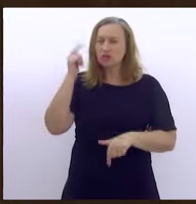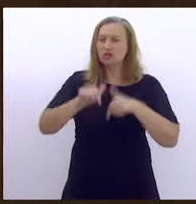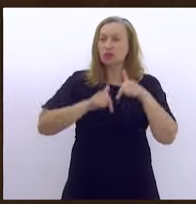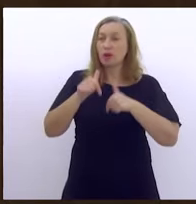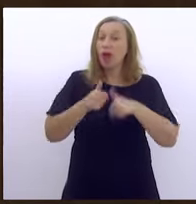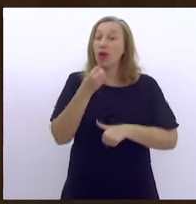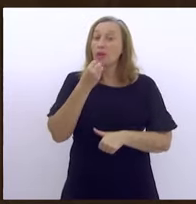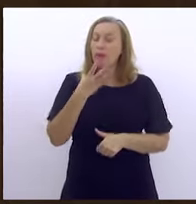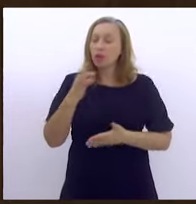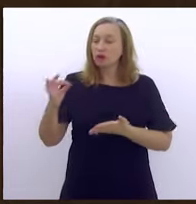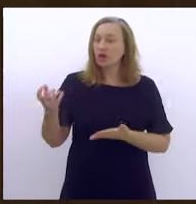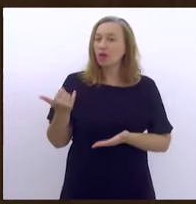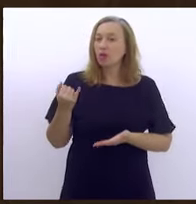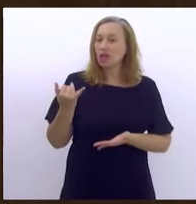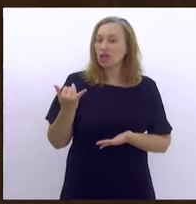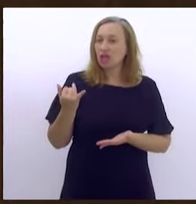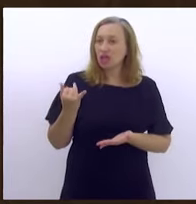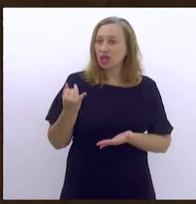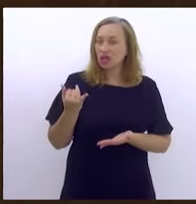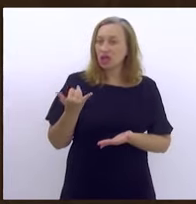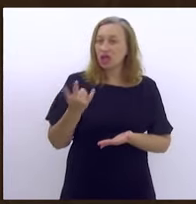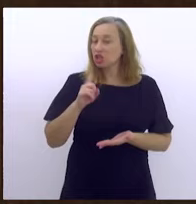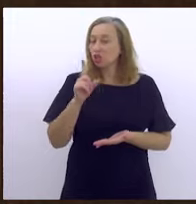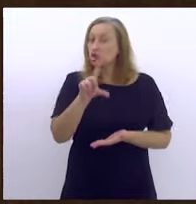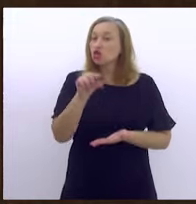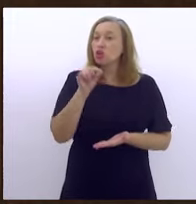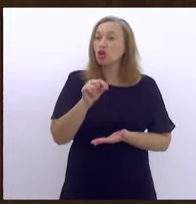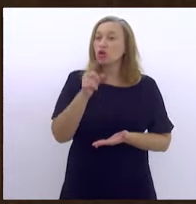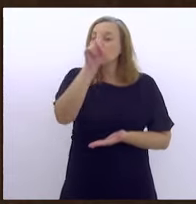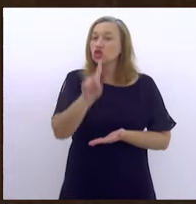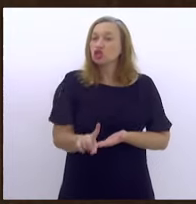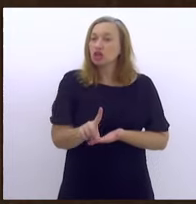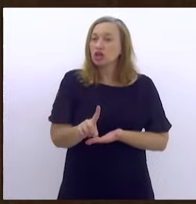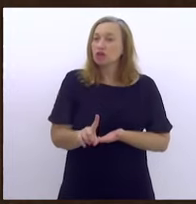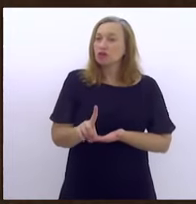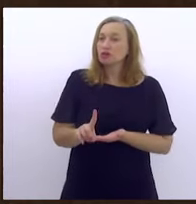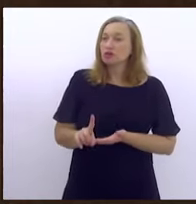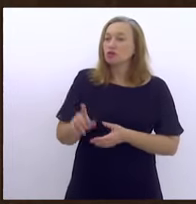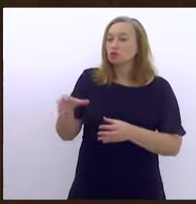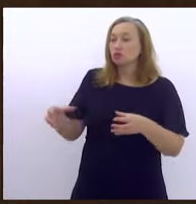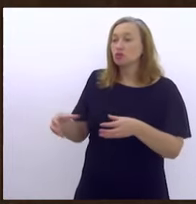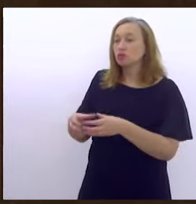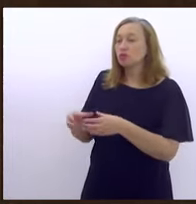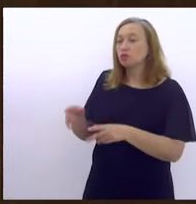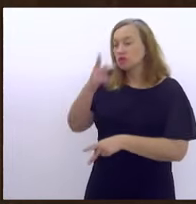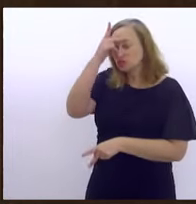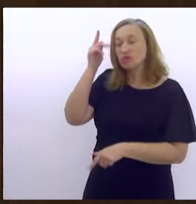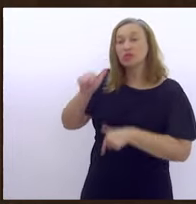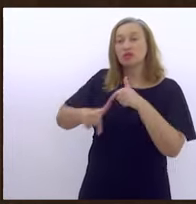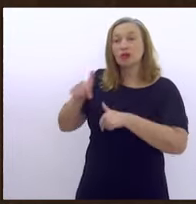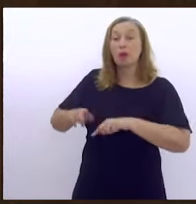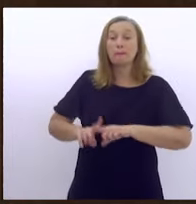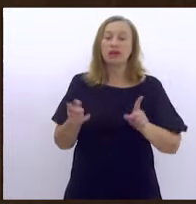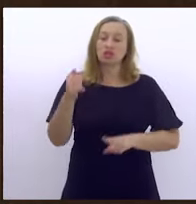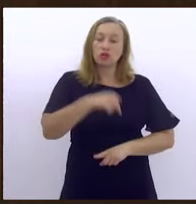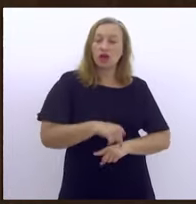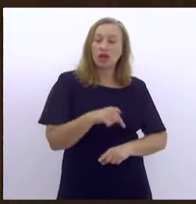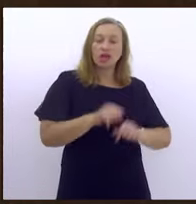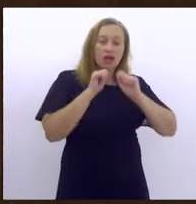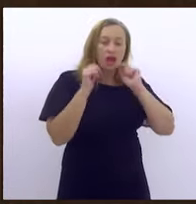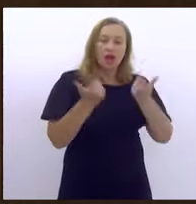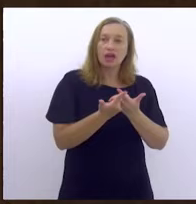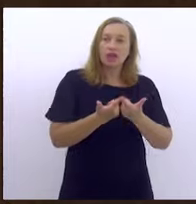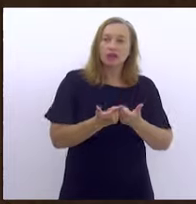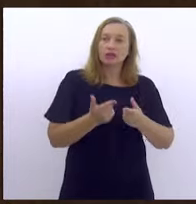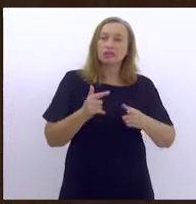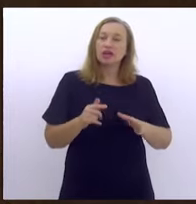para quem está com a caneta na mão e não tomou a decisão ainda de garantir o direito desses trabalhadores. Mas nós, aqui na Assembleia, vamos trabalhar para que a GRAM